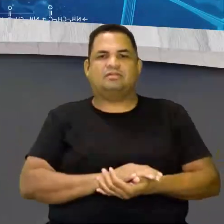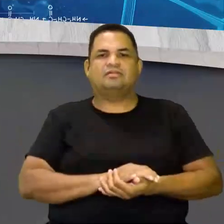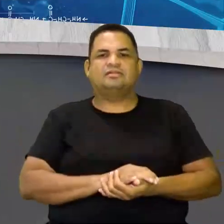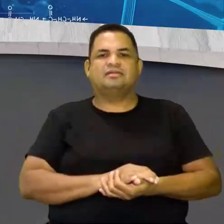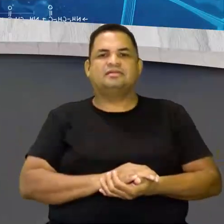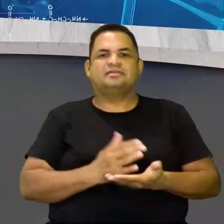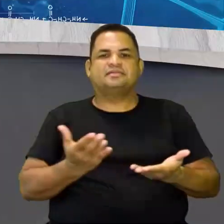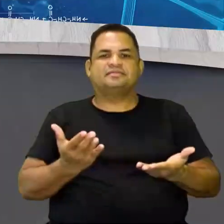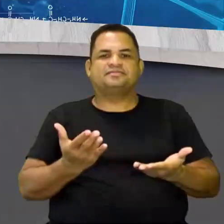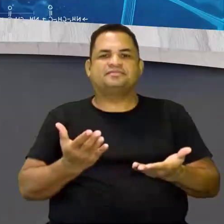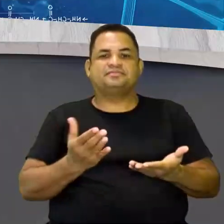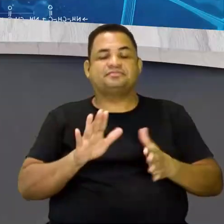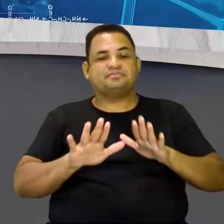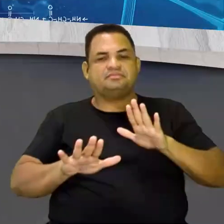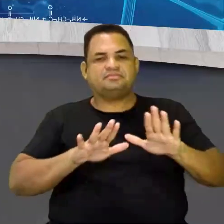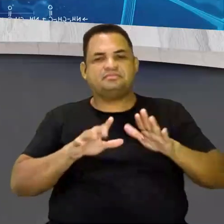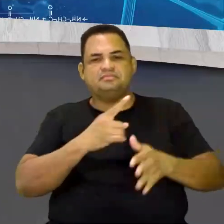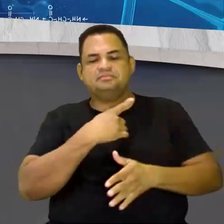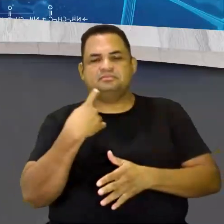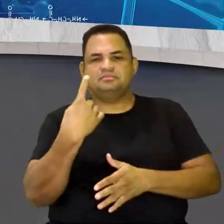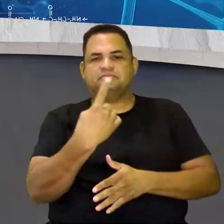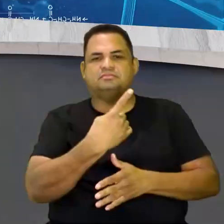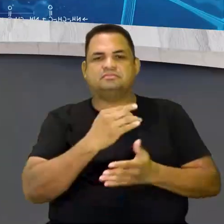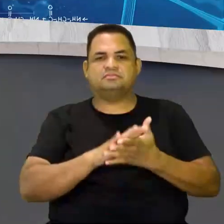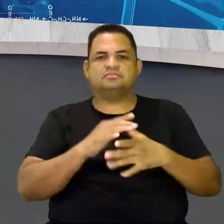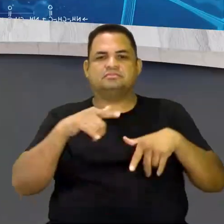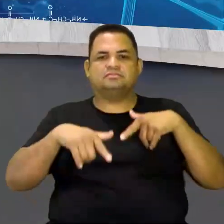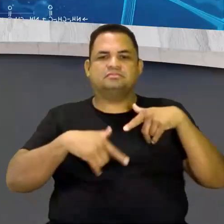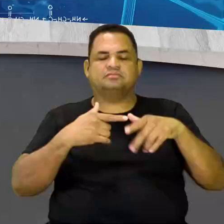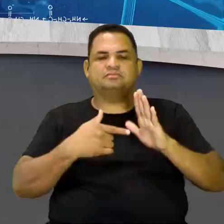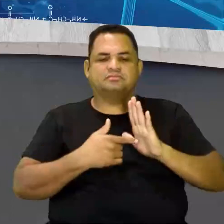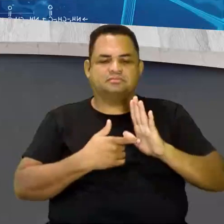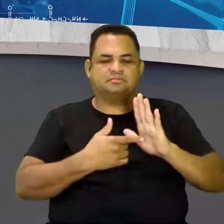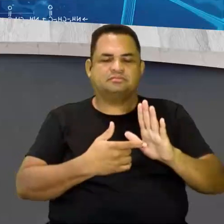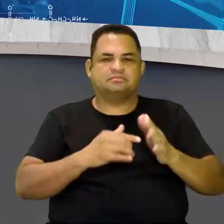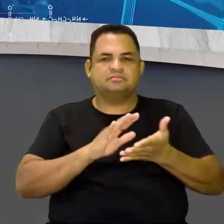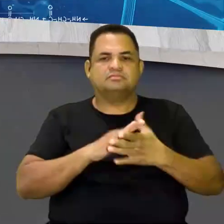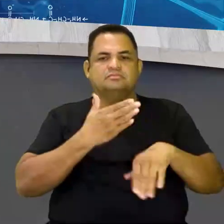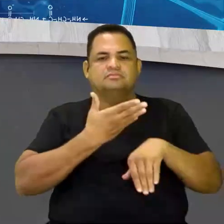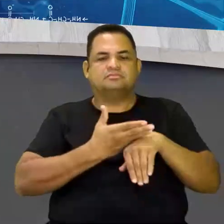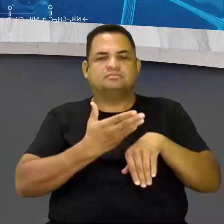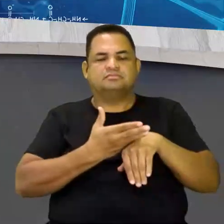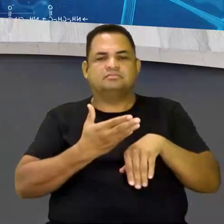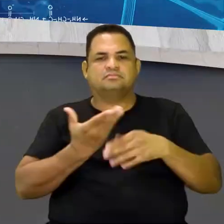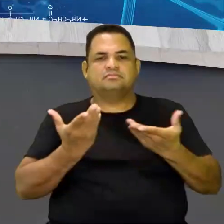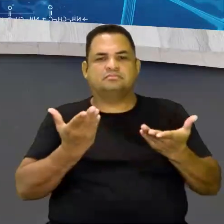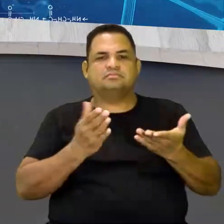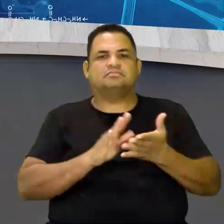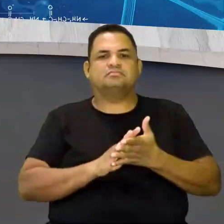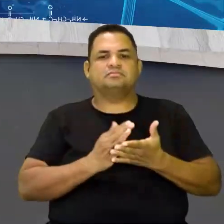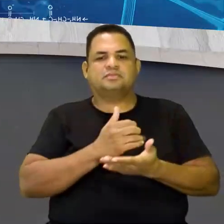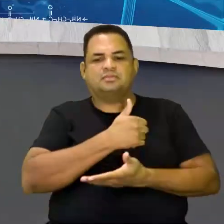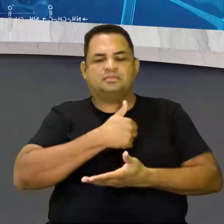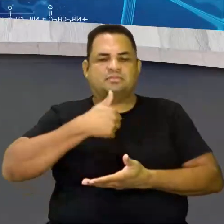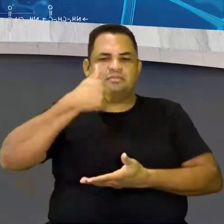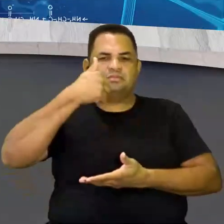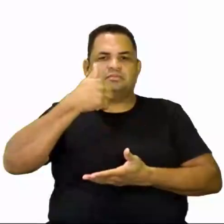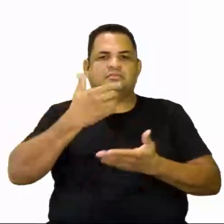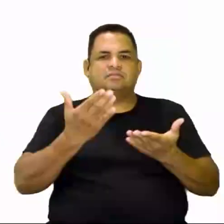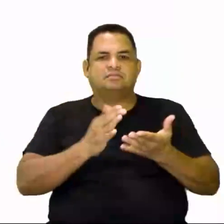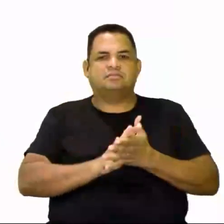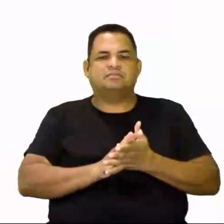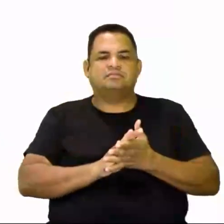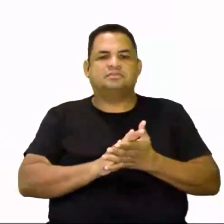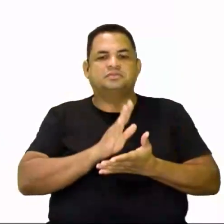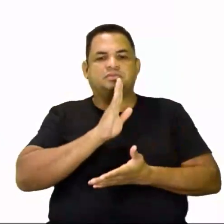Então, às vezes nós trabalhamos também uma demonstração prática do laboratório para que enriqueça cada vez mais os